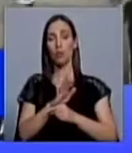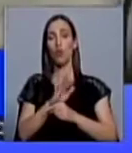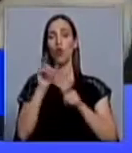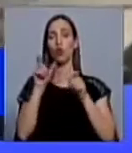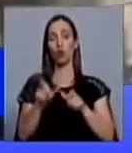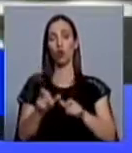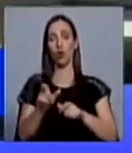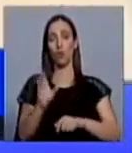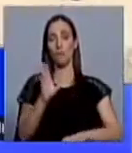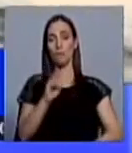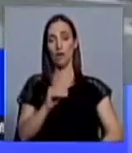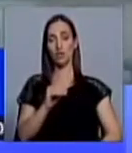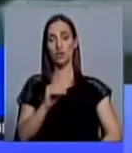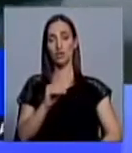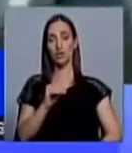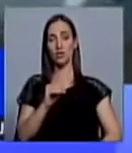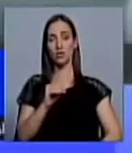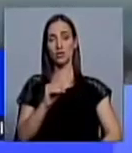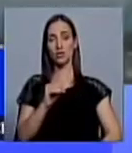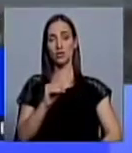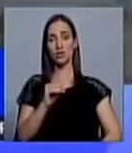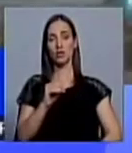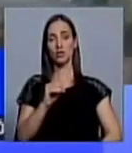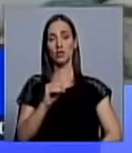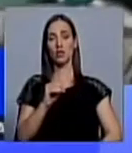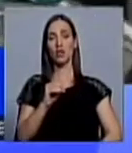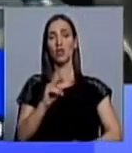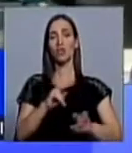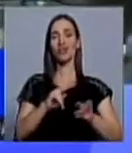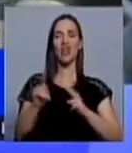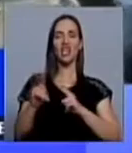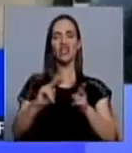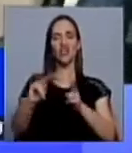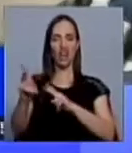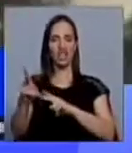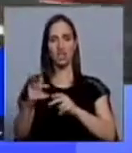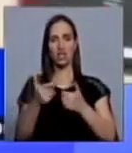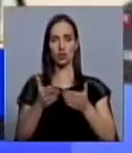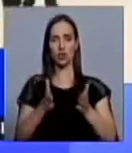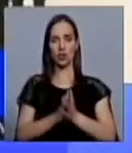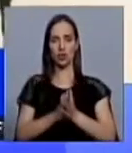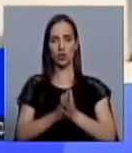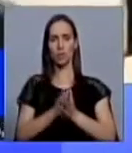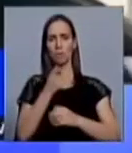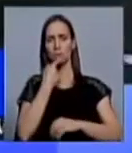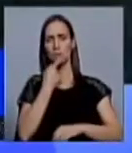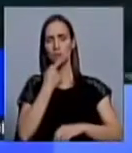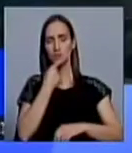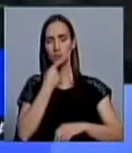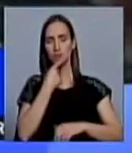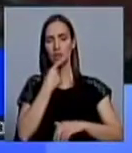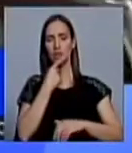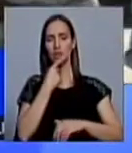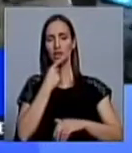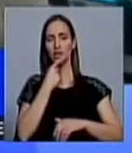controlo sobre estas transferências todas. Perceber exatamente para